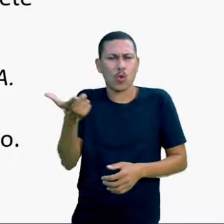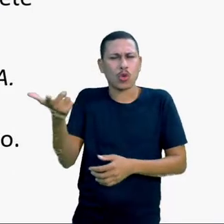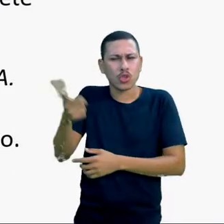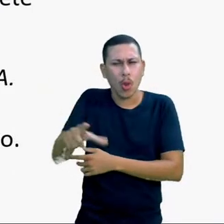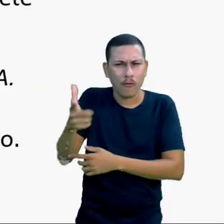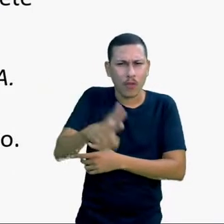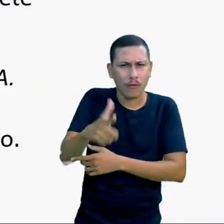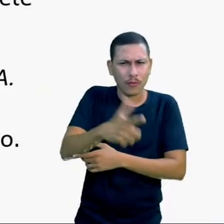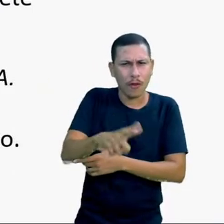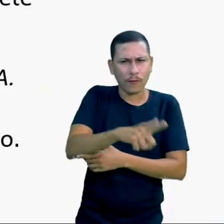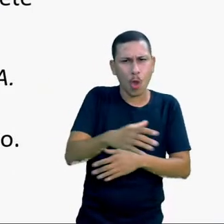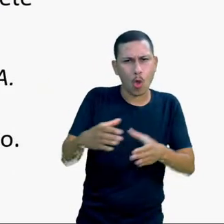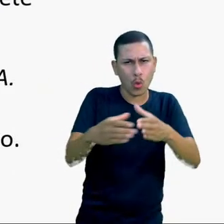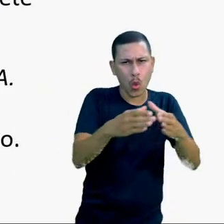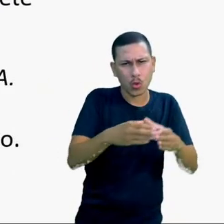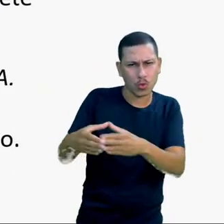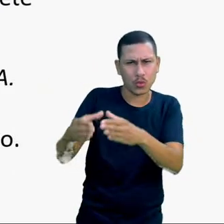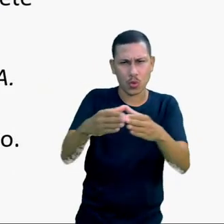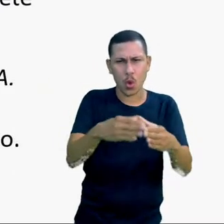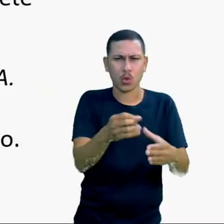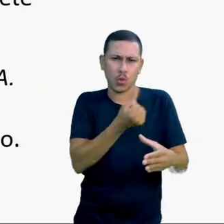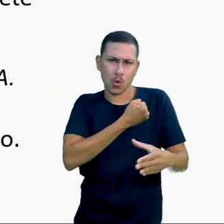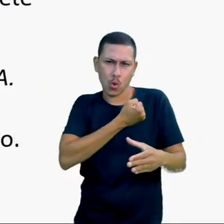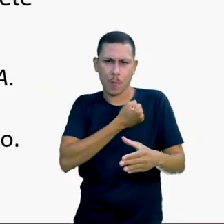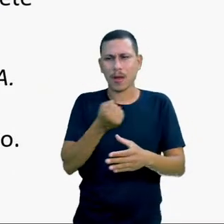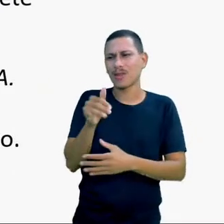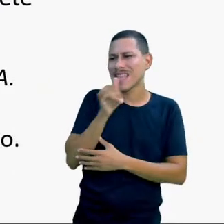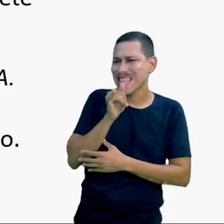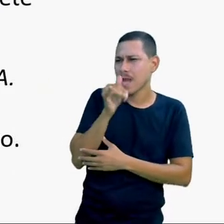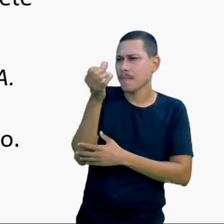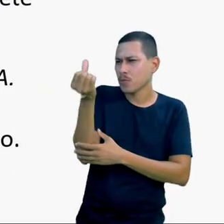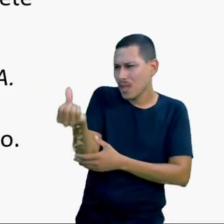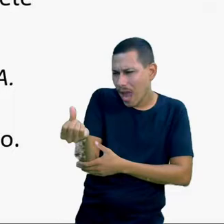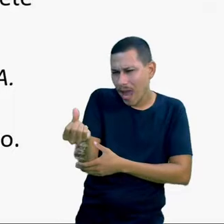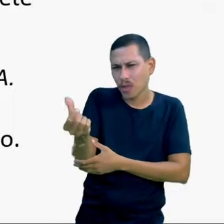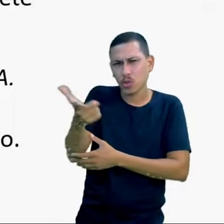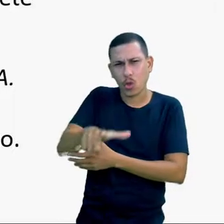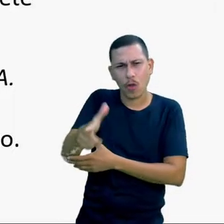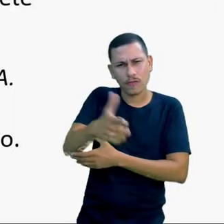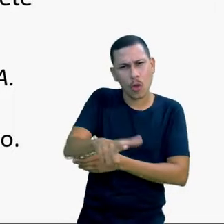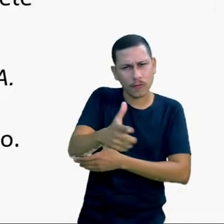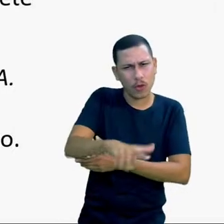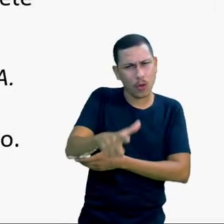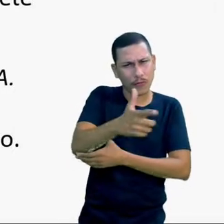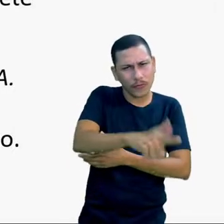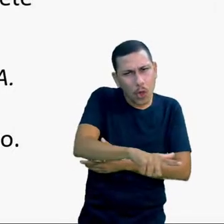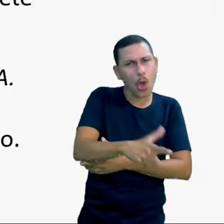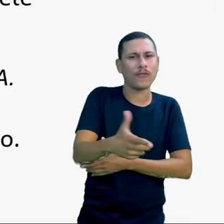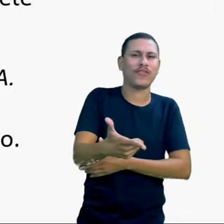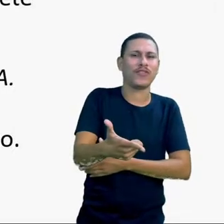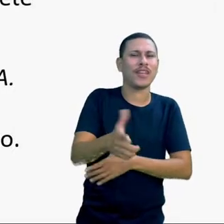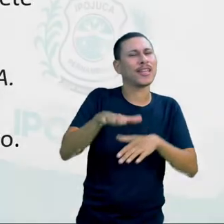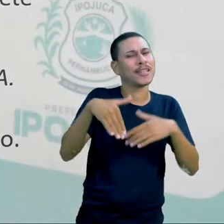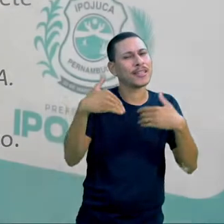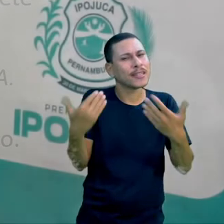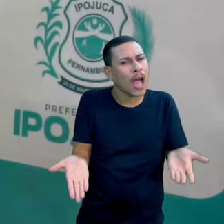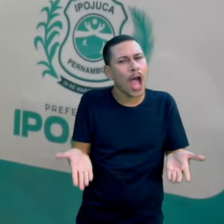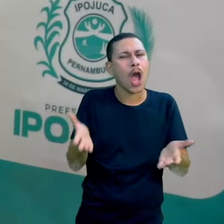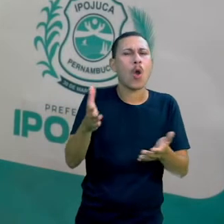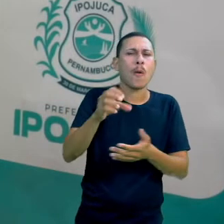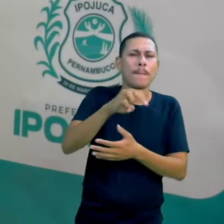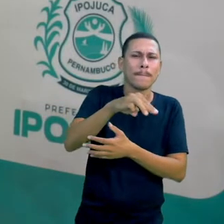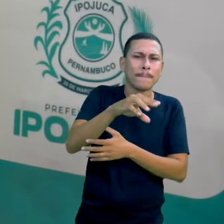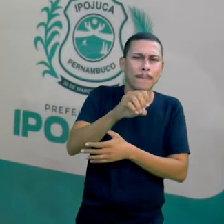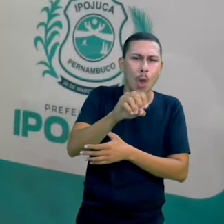em um conjunto. Então, como o número 6 foi a nota que mais se repetiu, então a